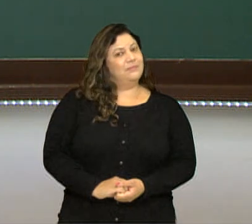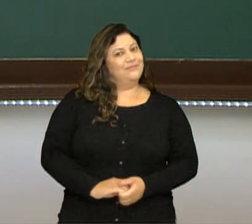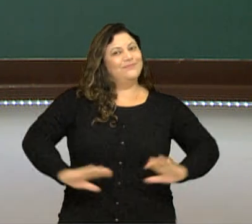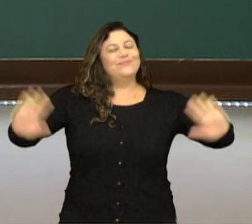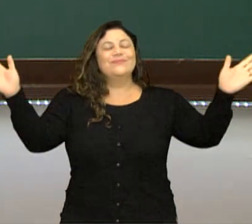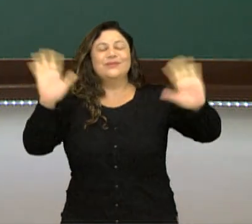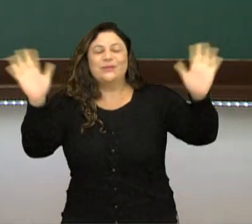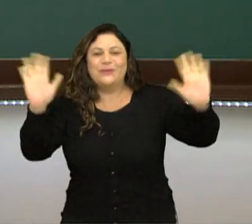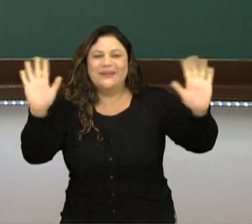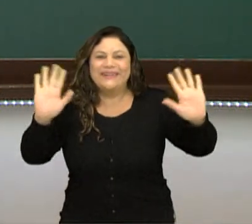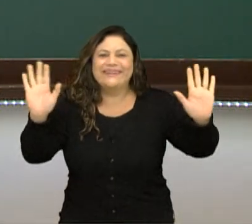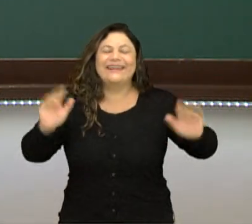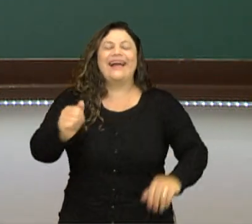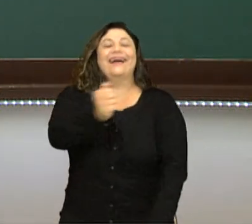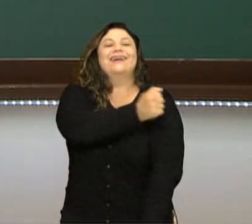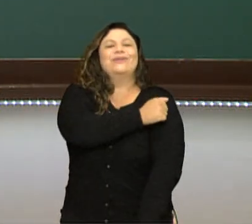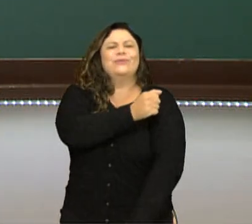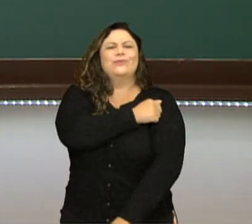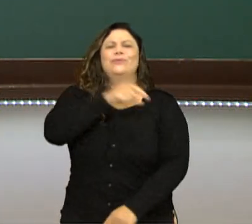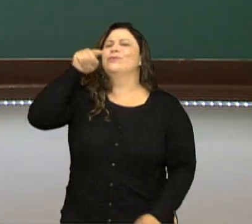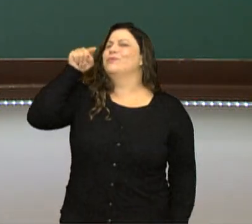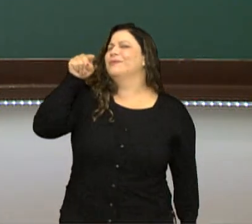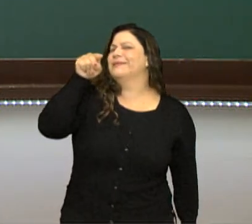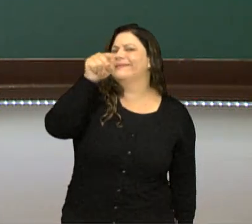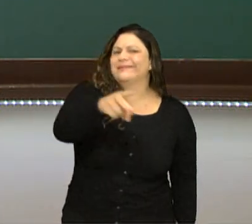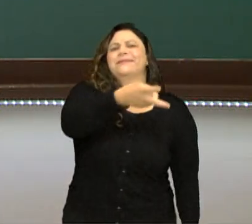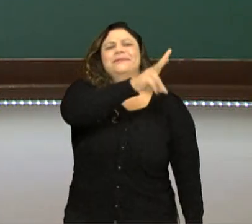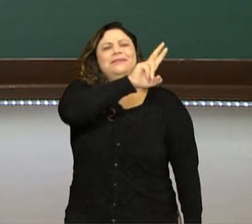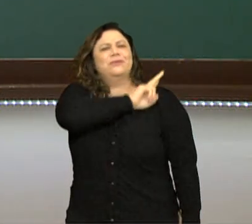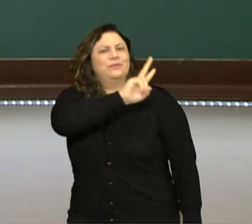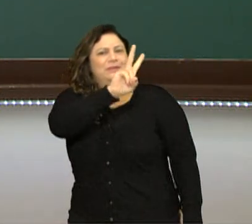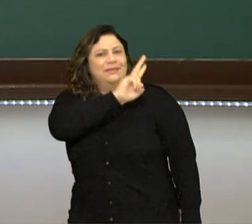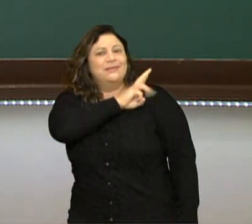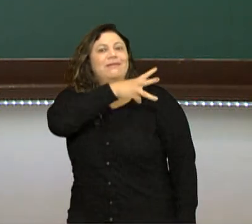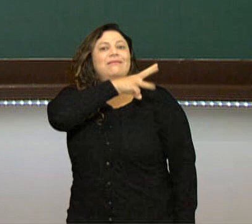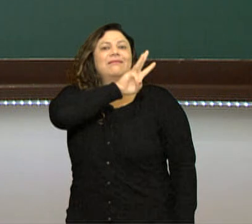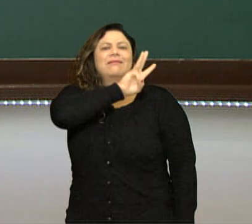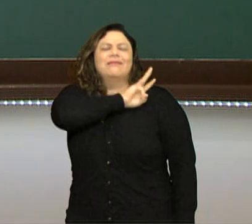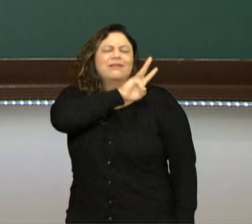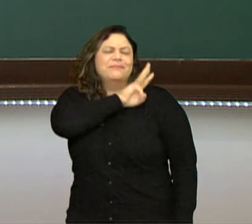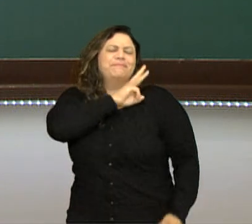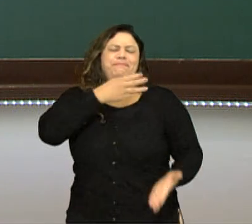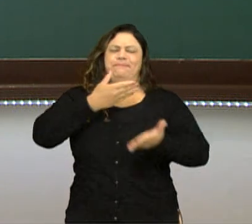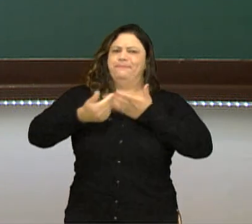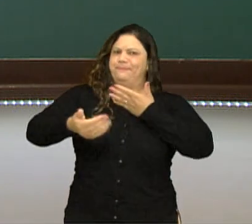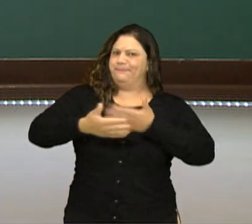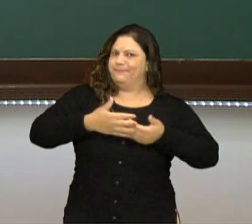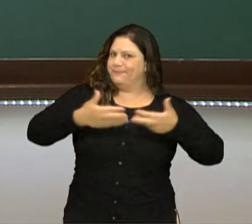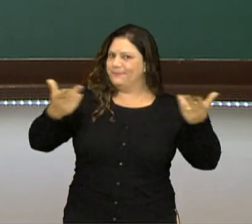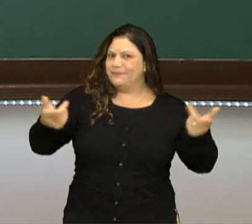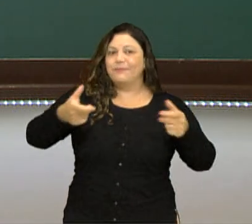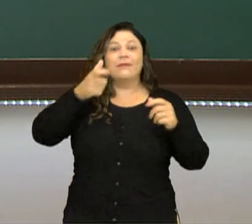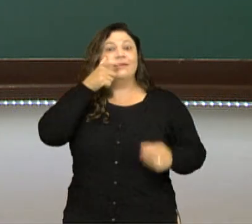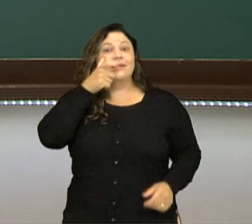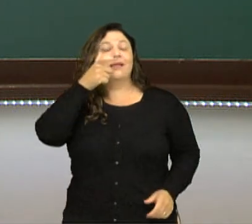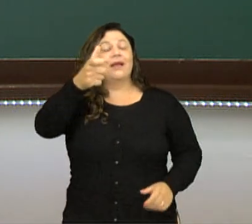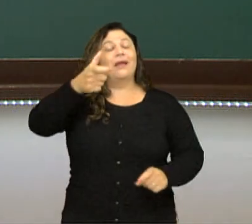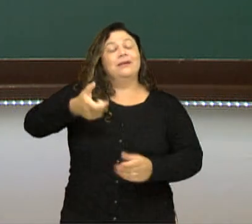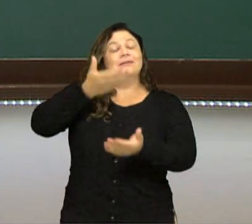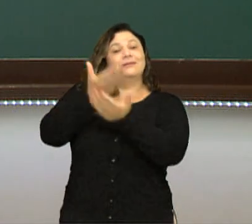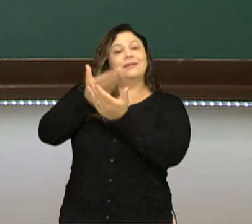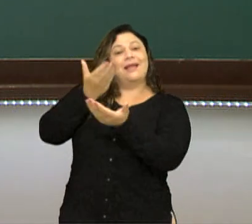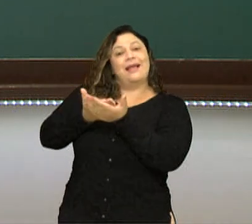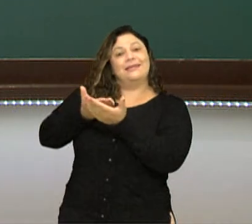Olá, querido estudante, você, aluno da segunda série, da terceira série, enfim, você que assiste às aulas Paraná,